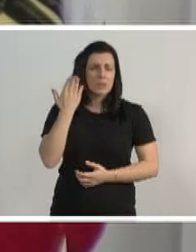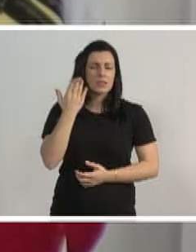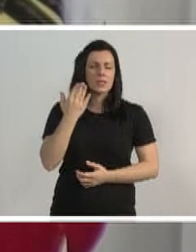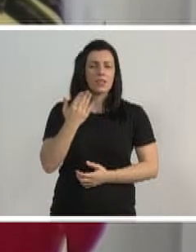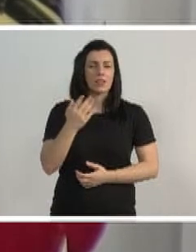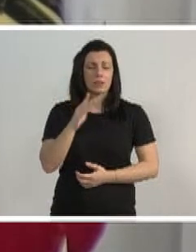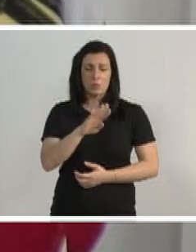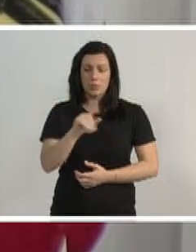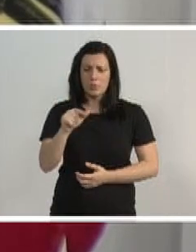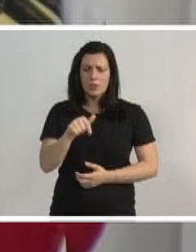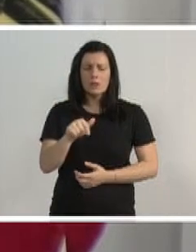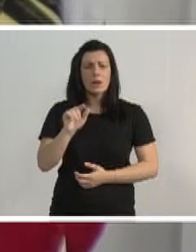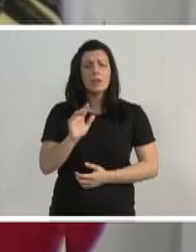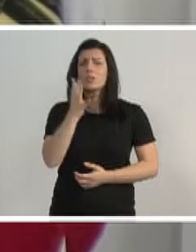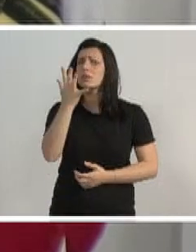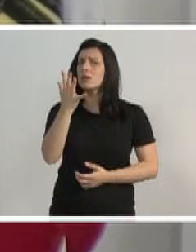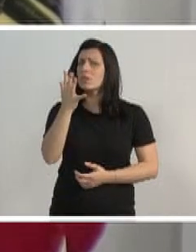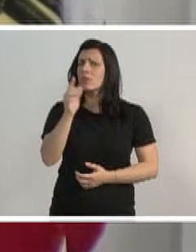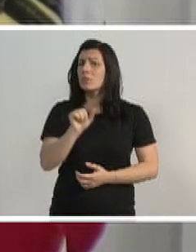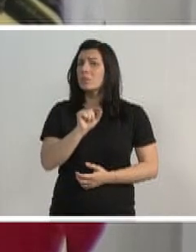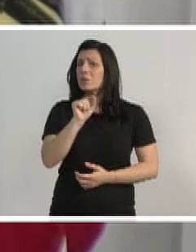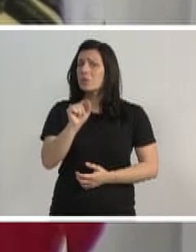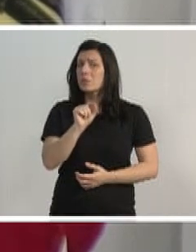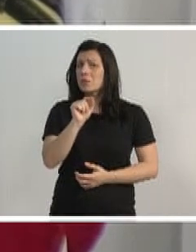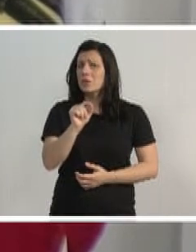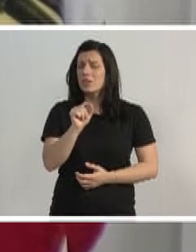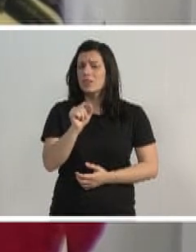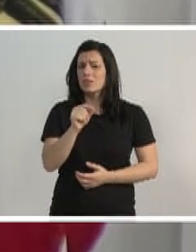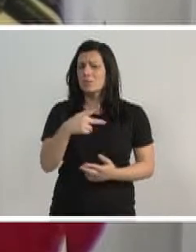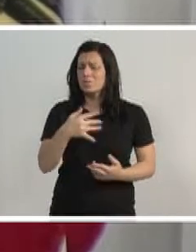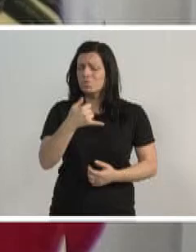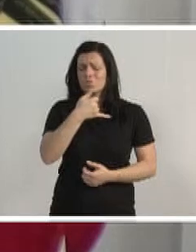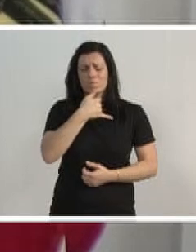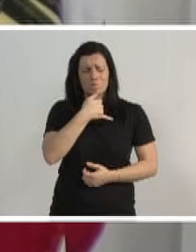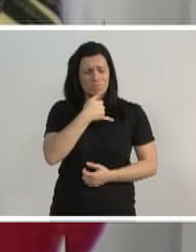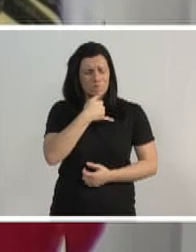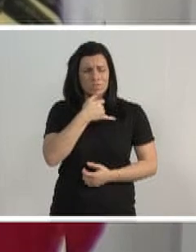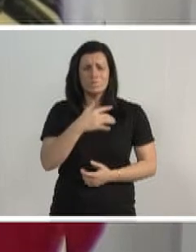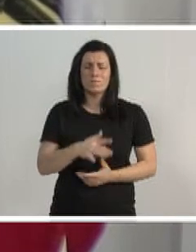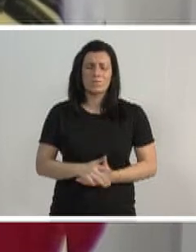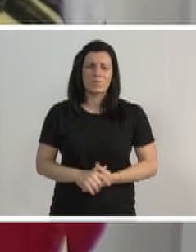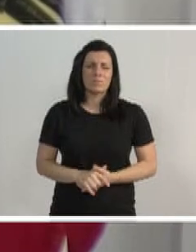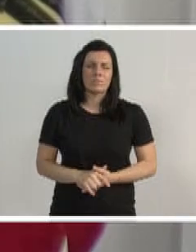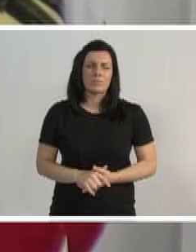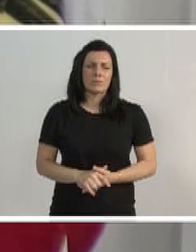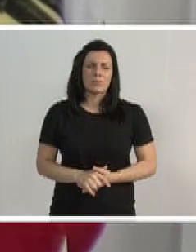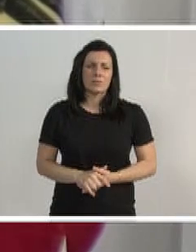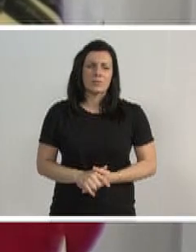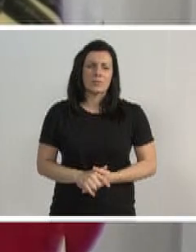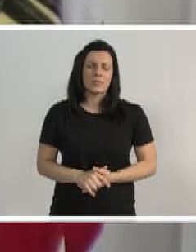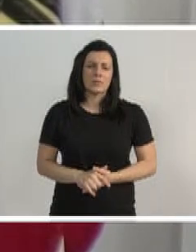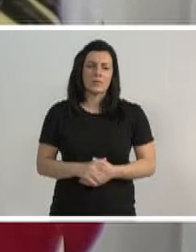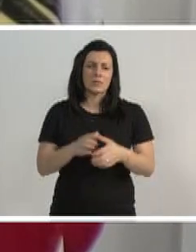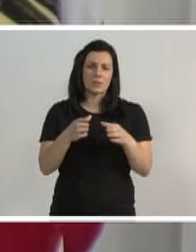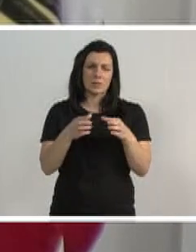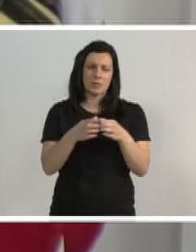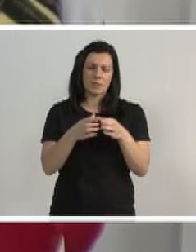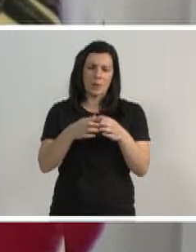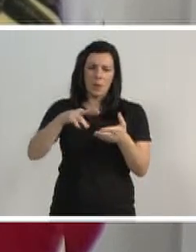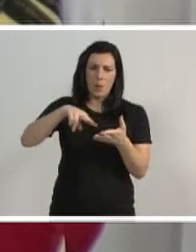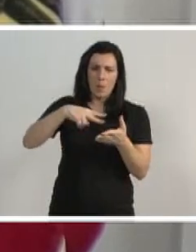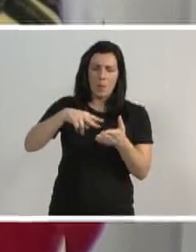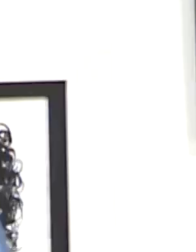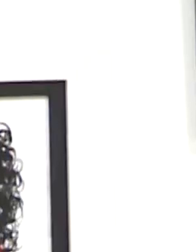sua fala na tribuna, o parlamentar lembrou da importância do Exército, representado aqui em Blumenau pelo 23º Batalhão